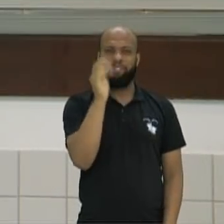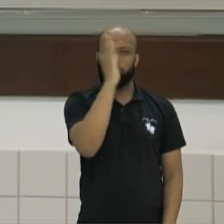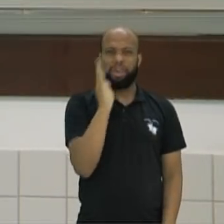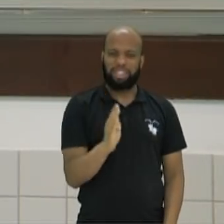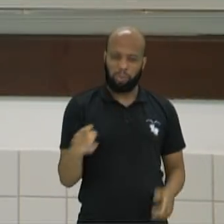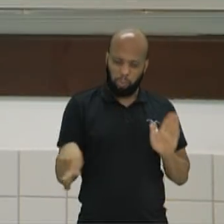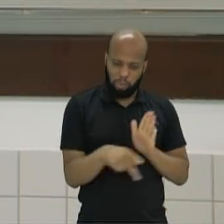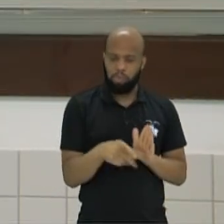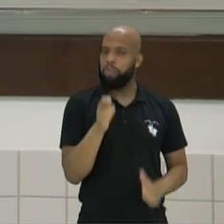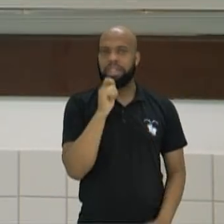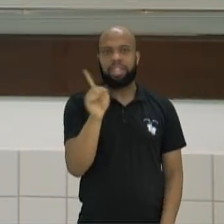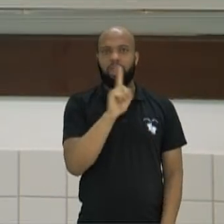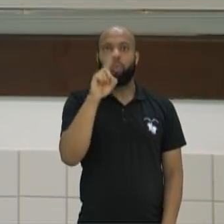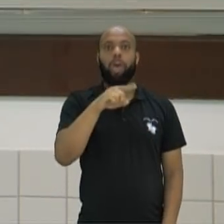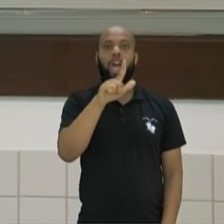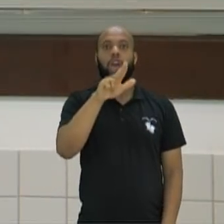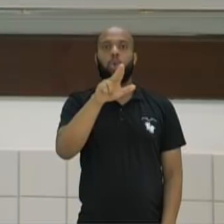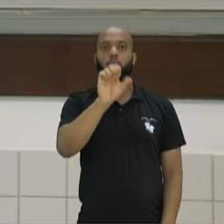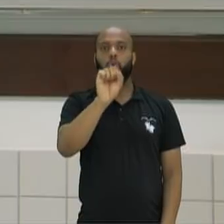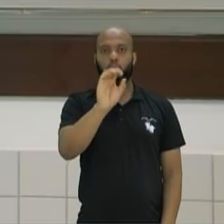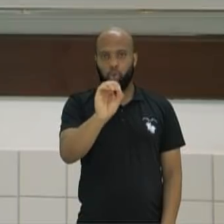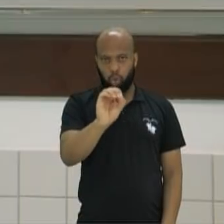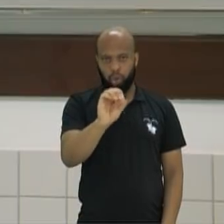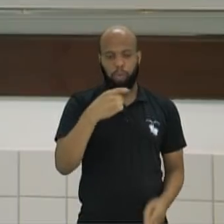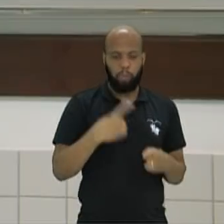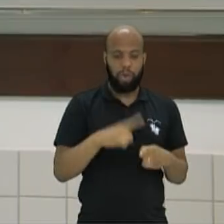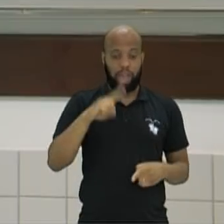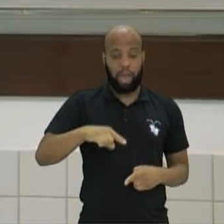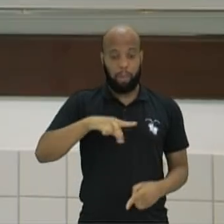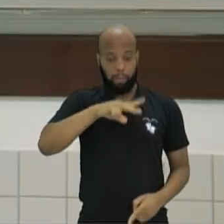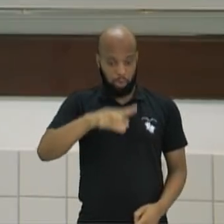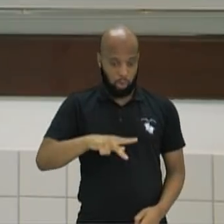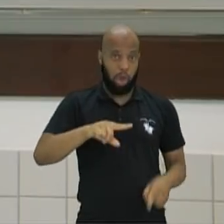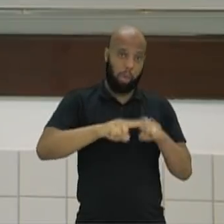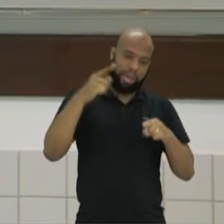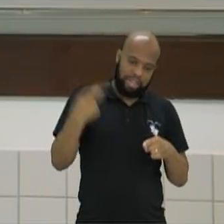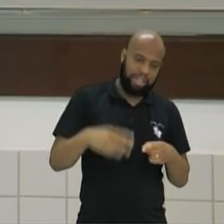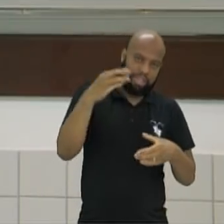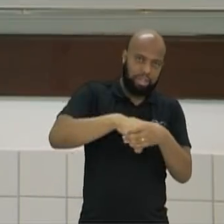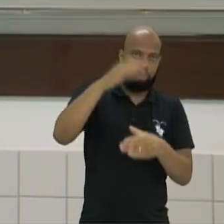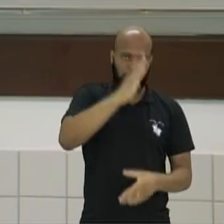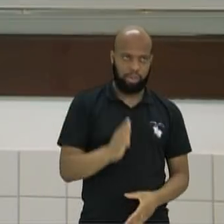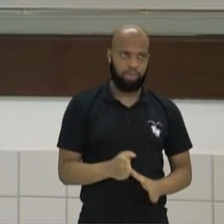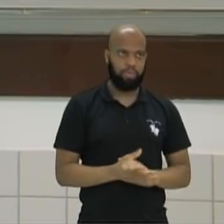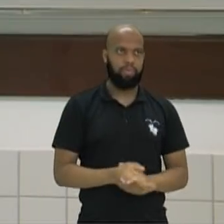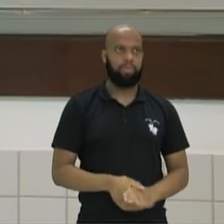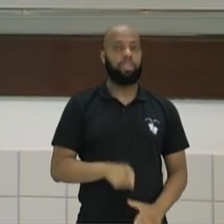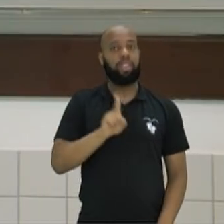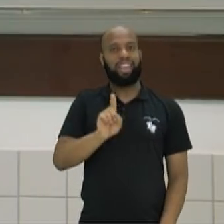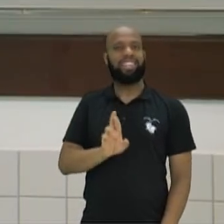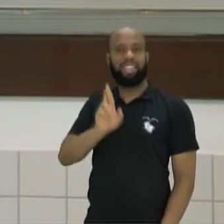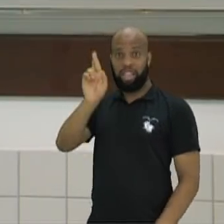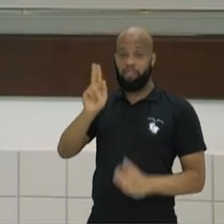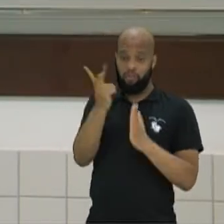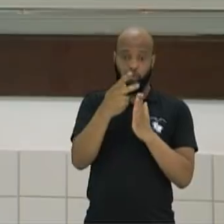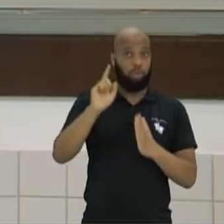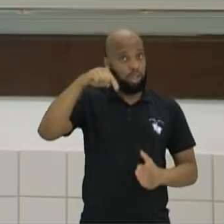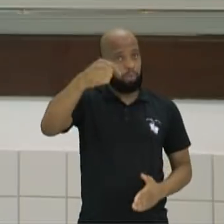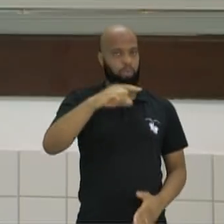Mas luso-brasileiros, vamos chamar assim, então, desse período. É uma representação bem posterior, galerinha do sétimo